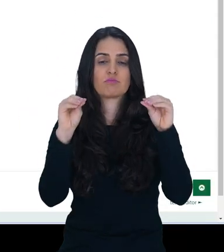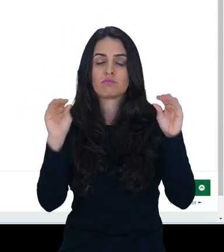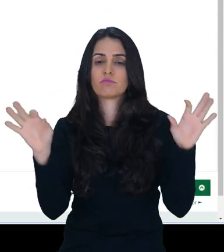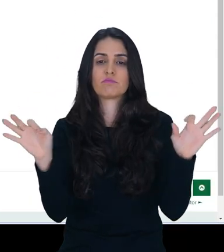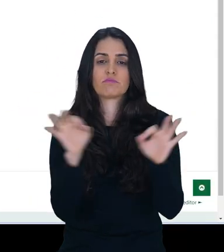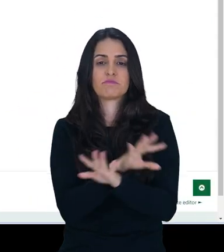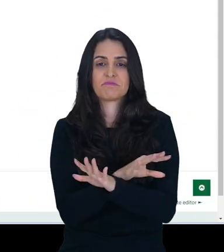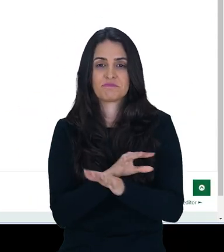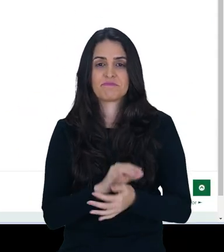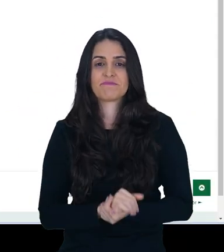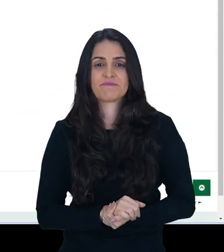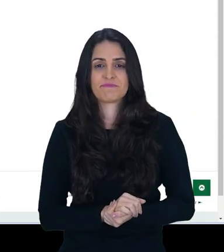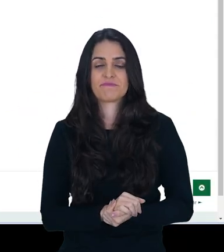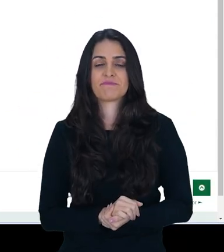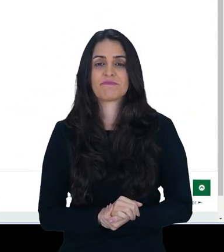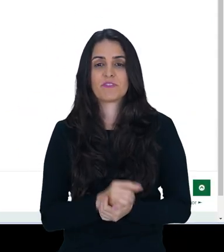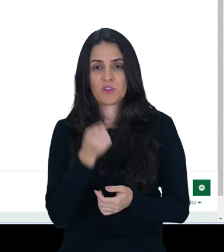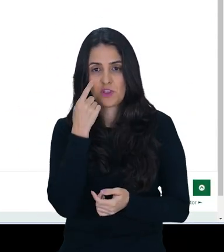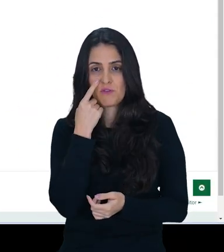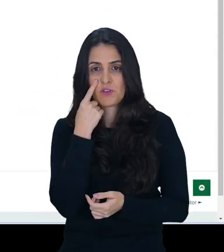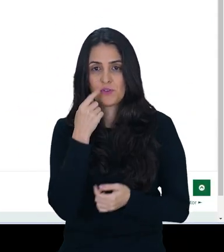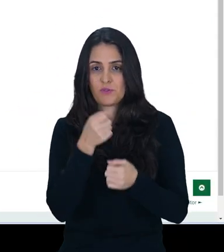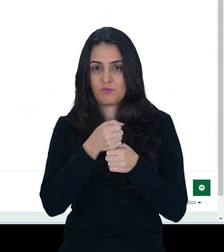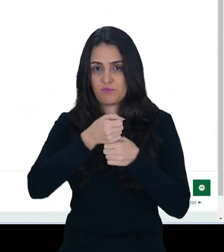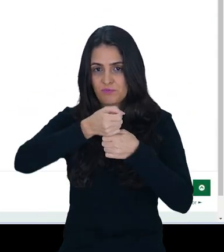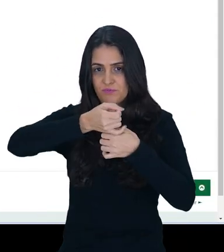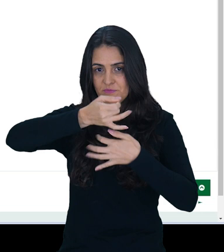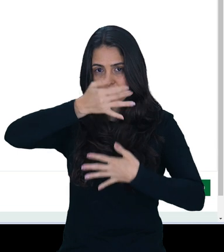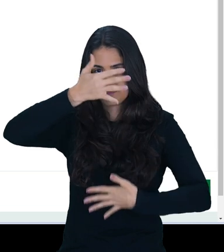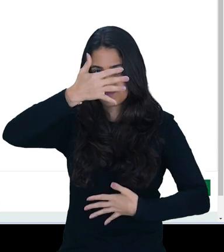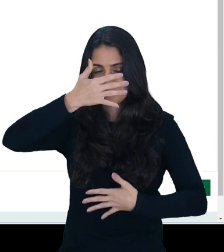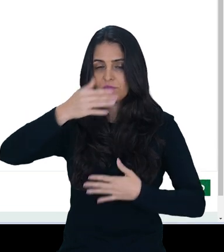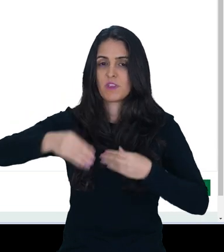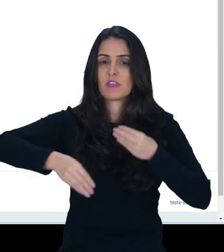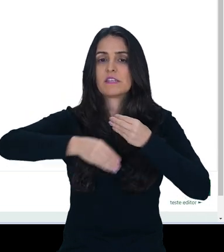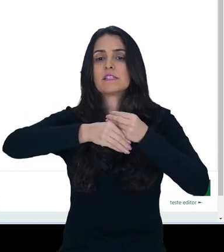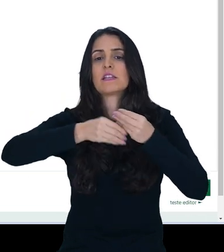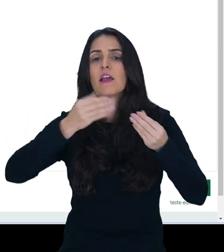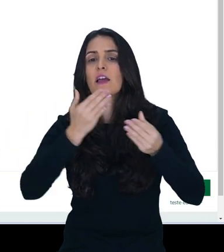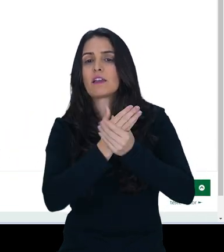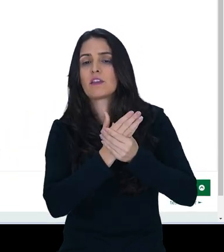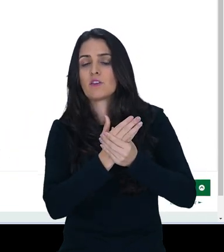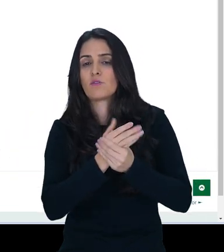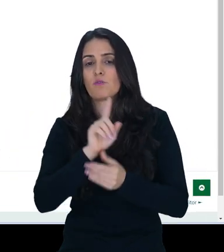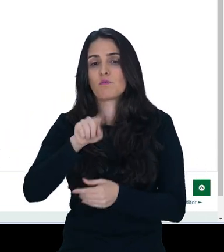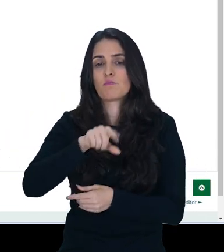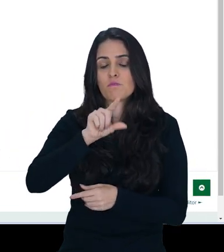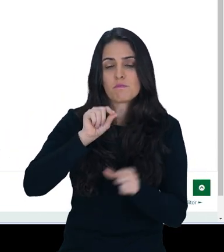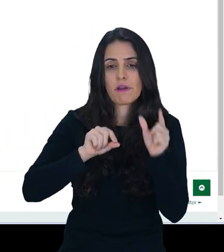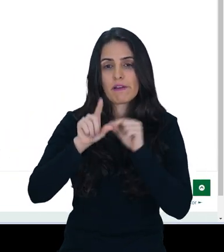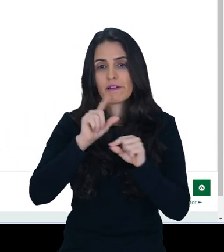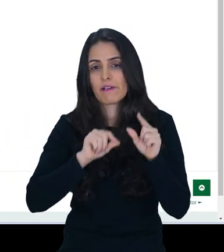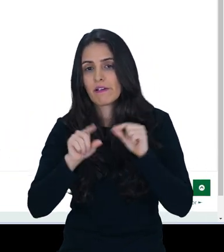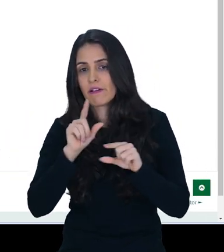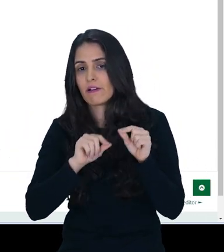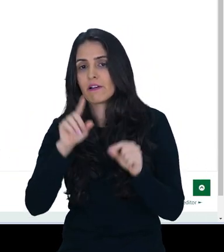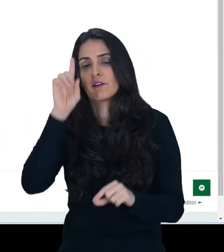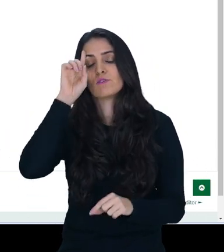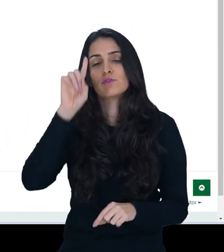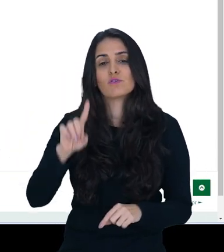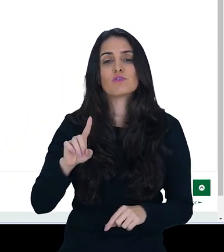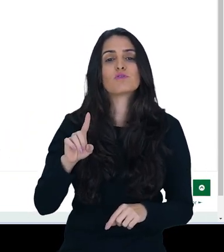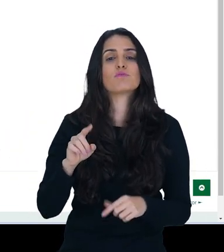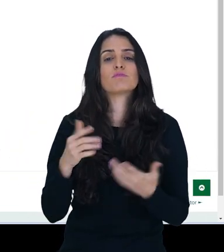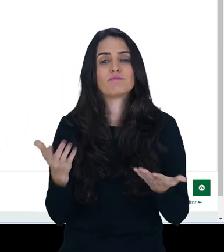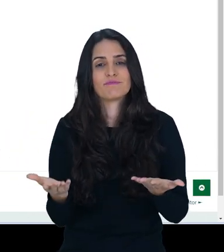atividade base de dados e aqui estão os campos Então posso inserir um arquivo marcar e selecionar a data